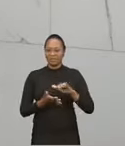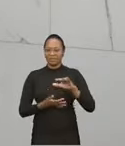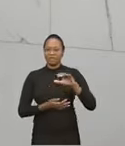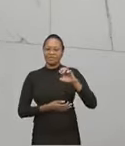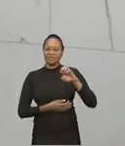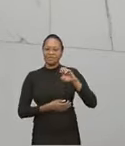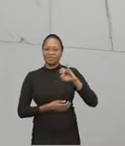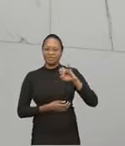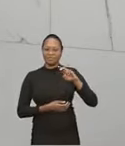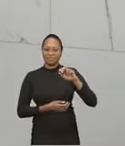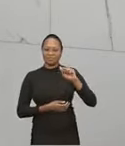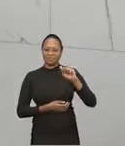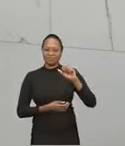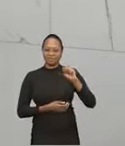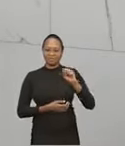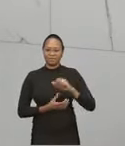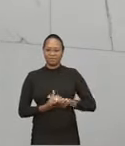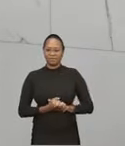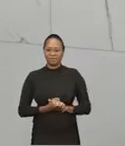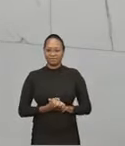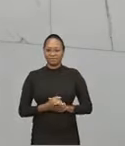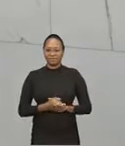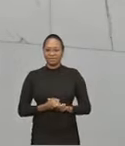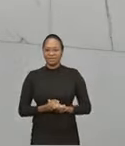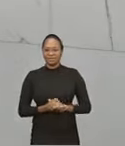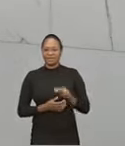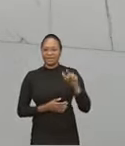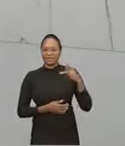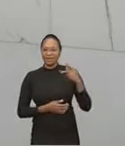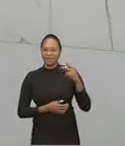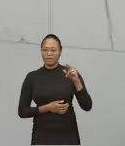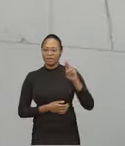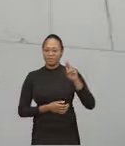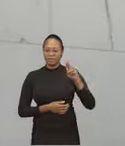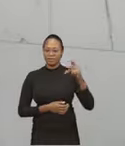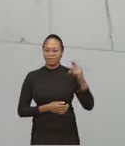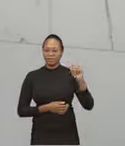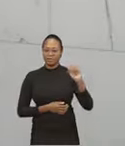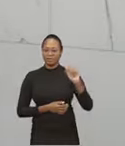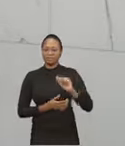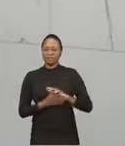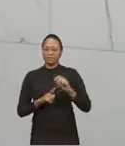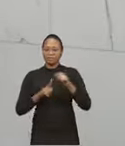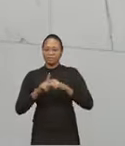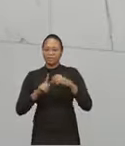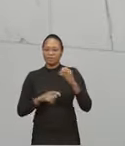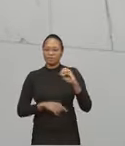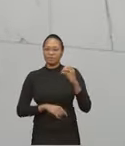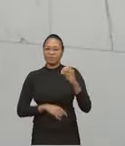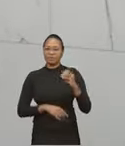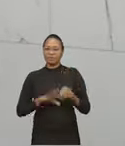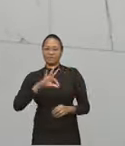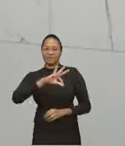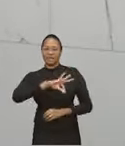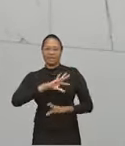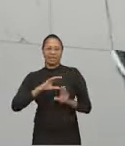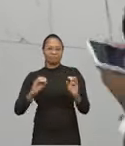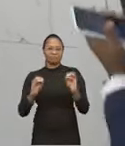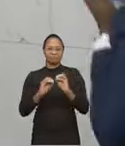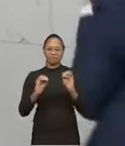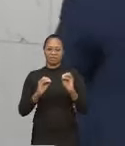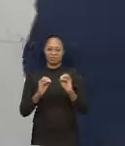UPA, que até agora não receberam seus salários referente ao mês de outubro, e hoje é dia